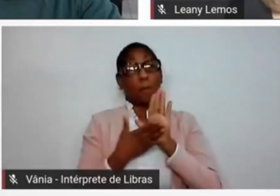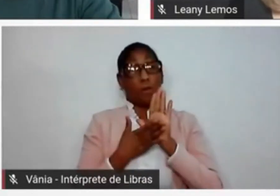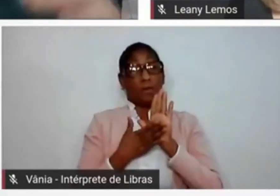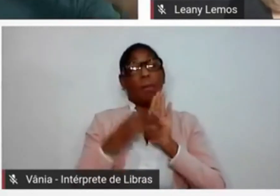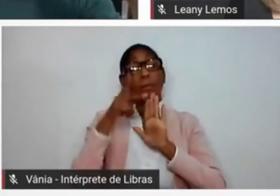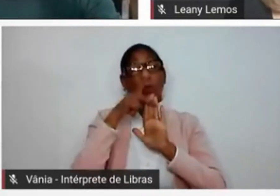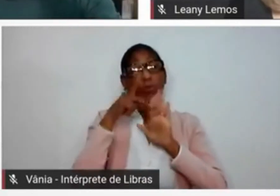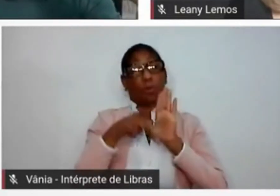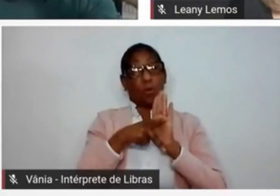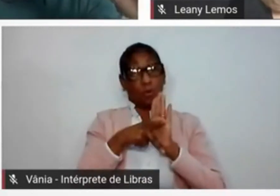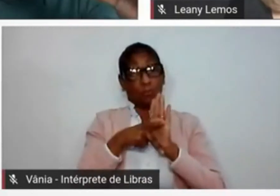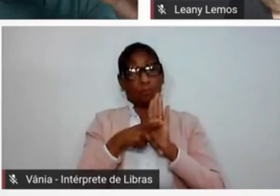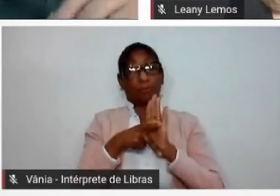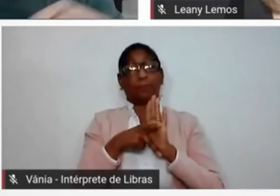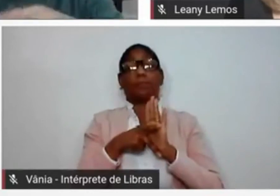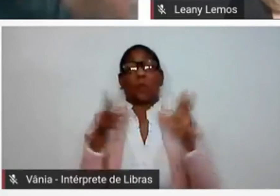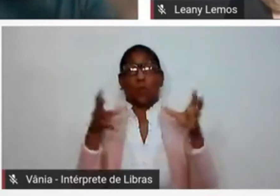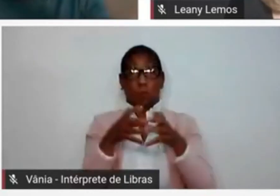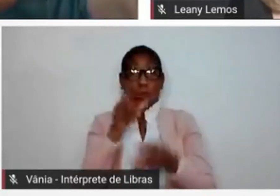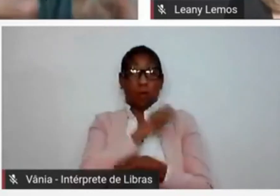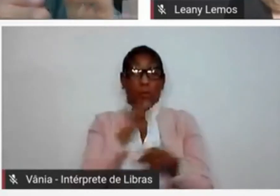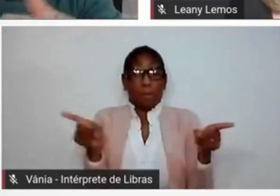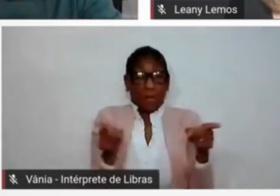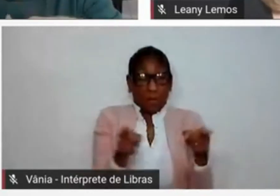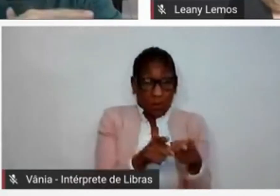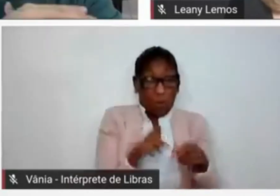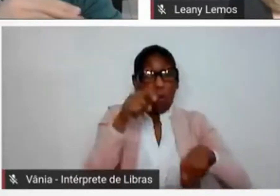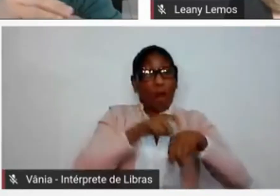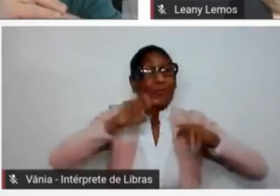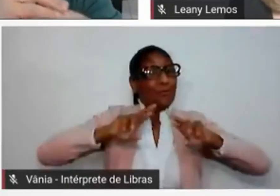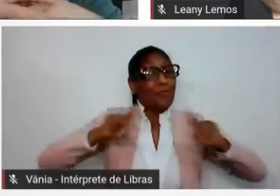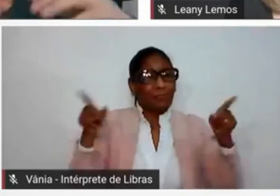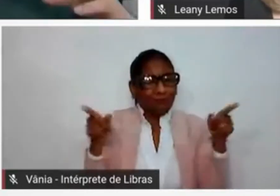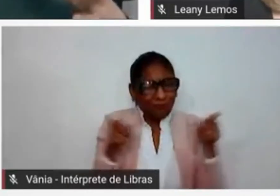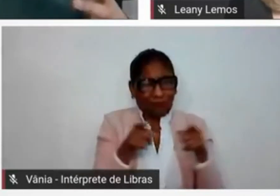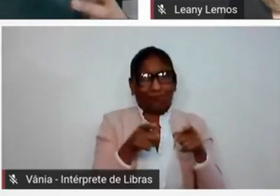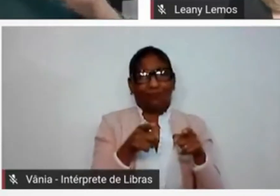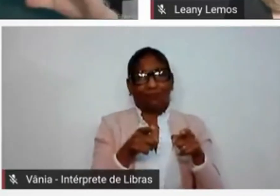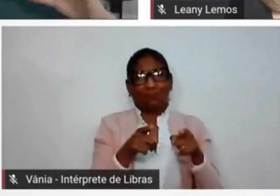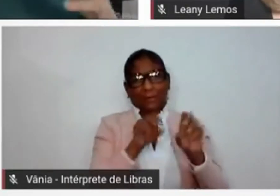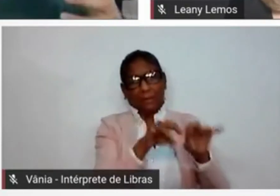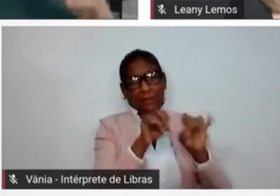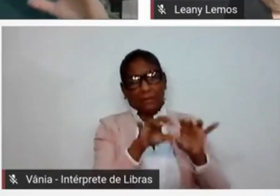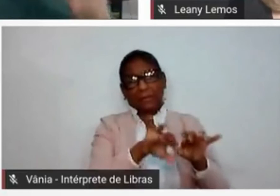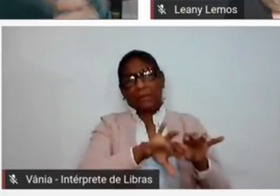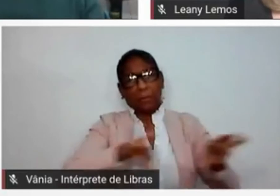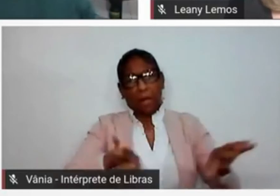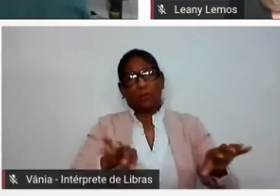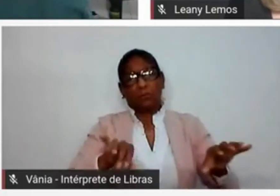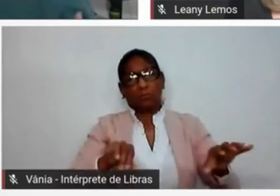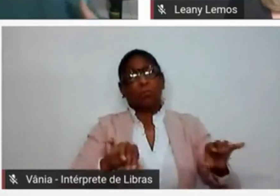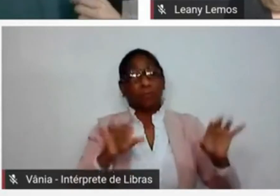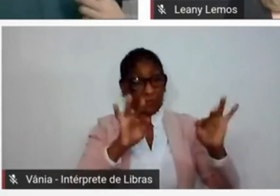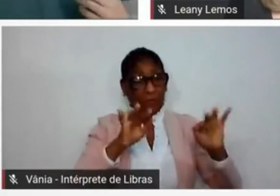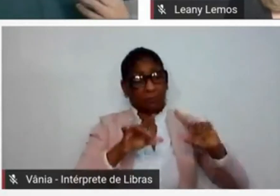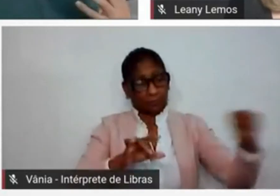protocolos, turmas reduzidas, em horários reduzidos e de forma alternada,